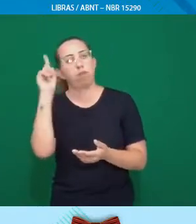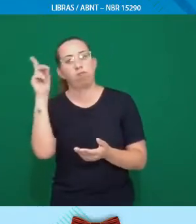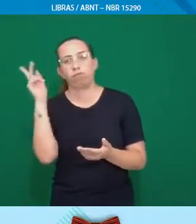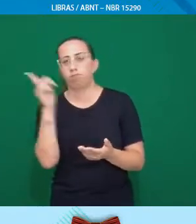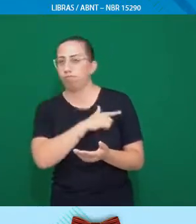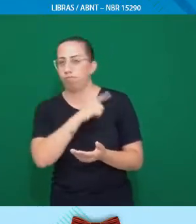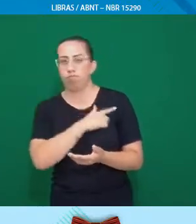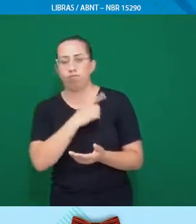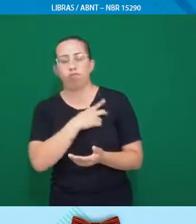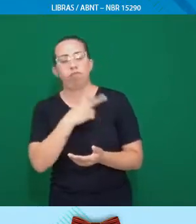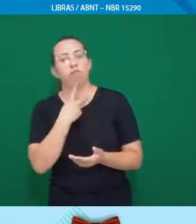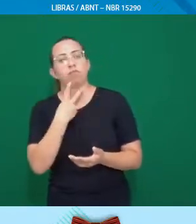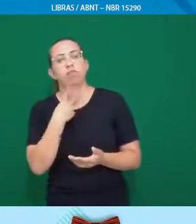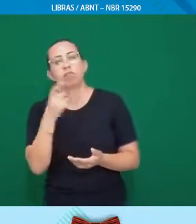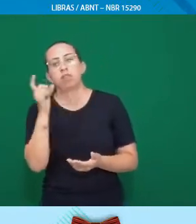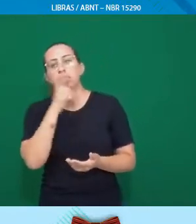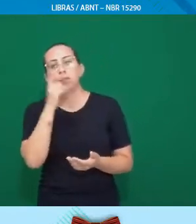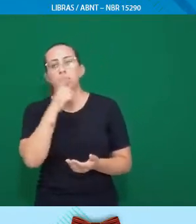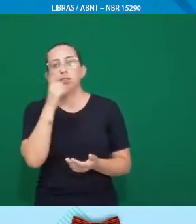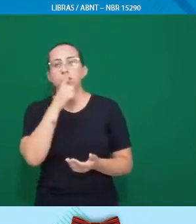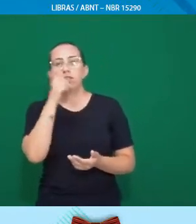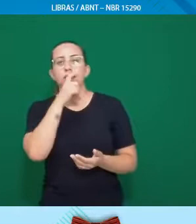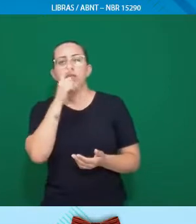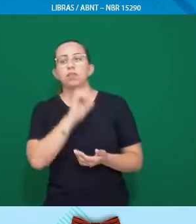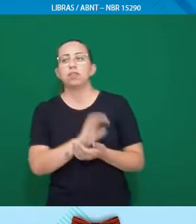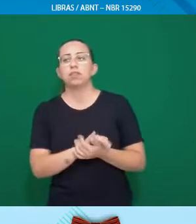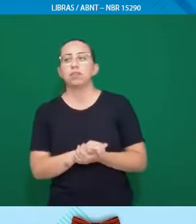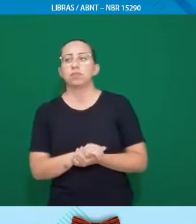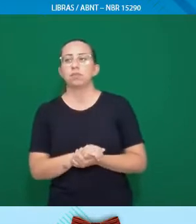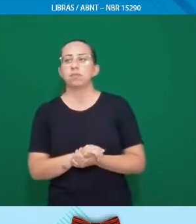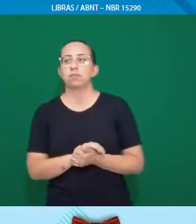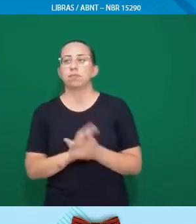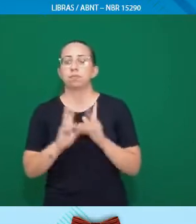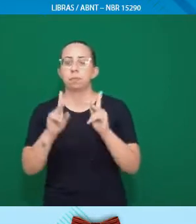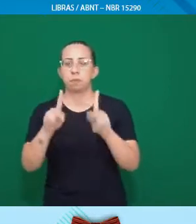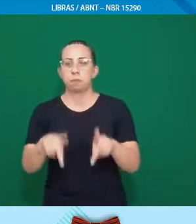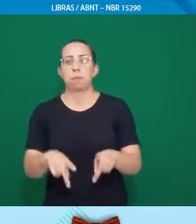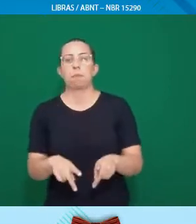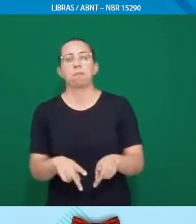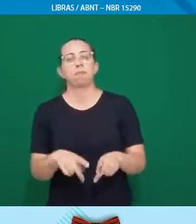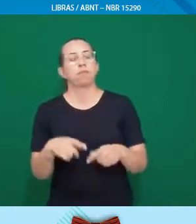enganando As pessoas chegam Ficar enganando a população